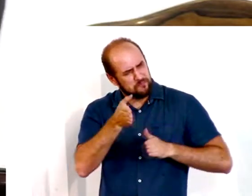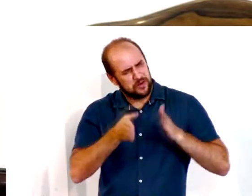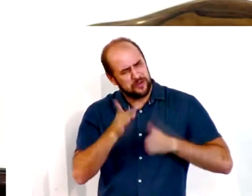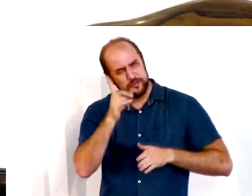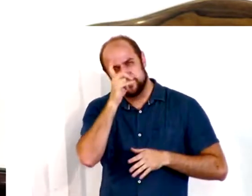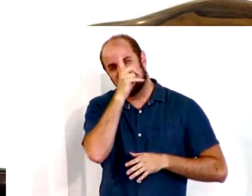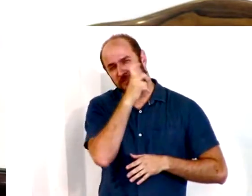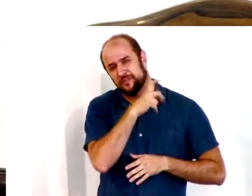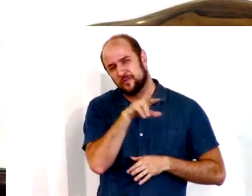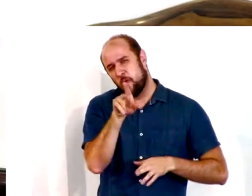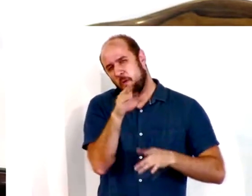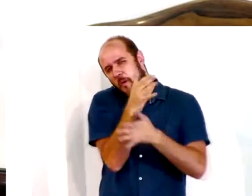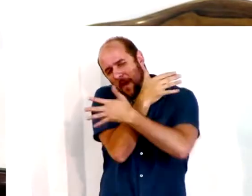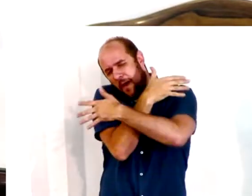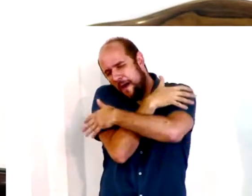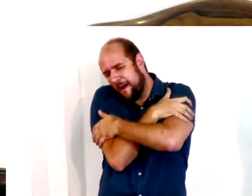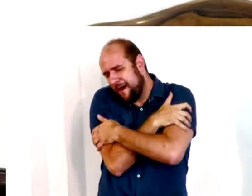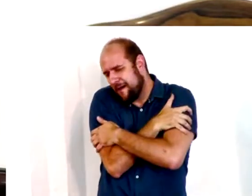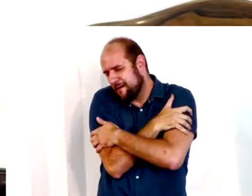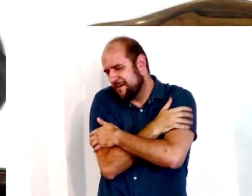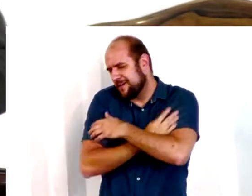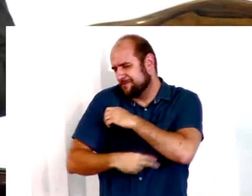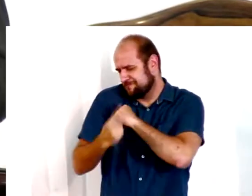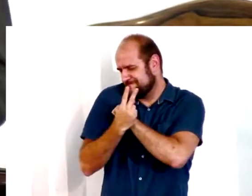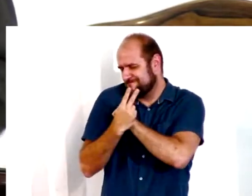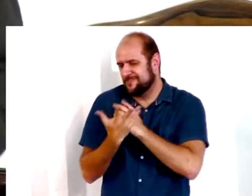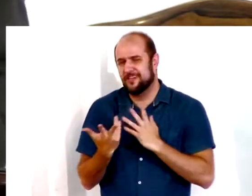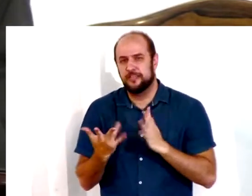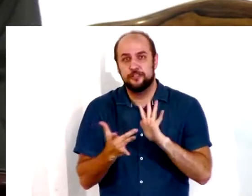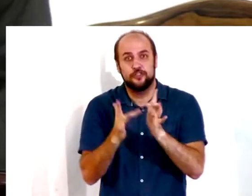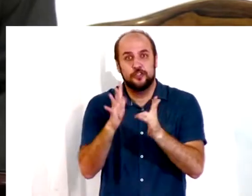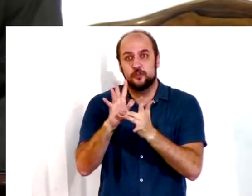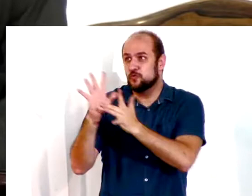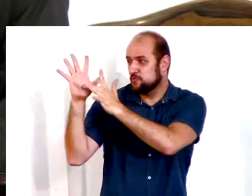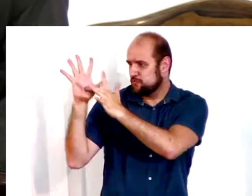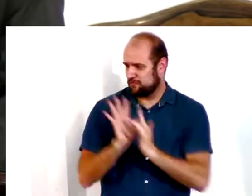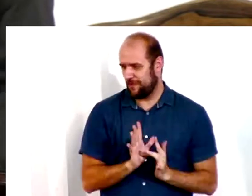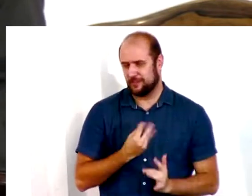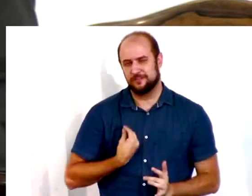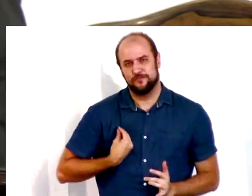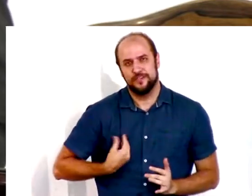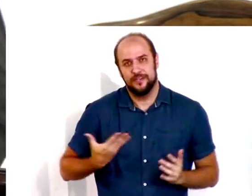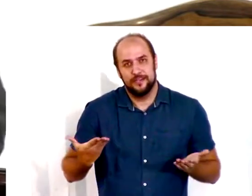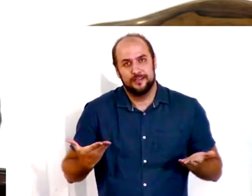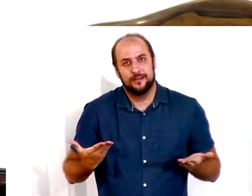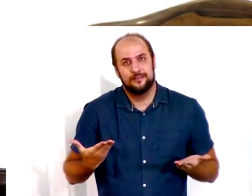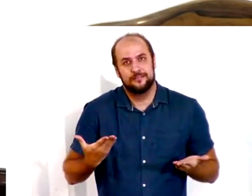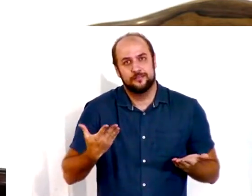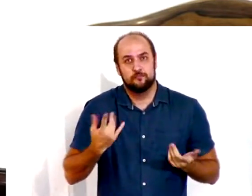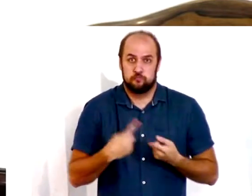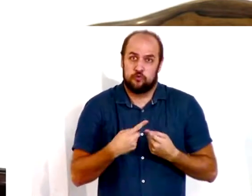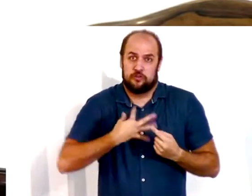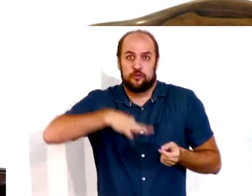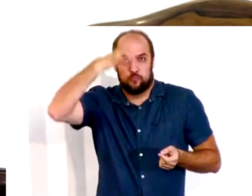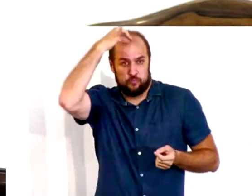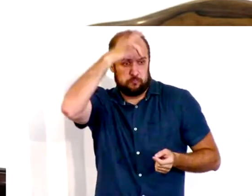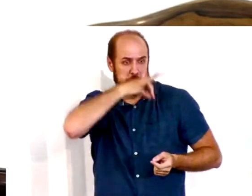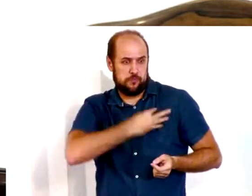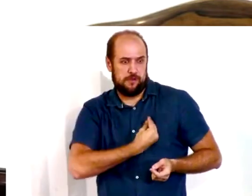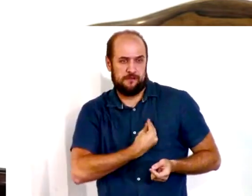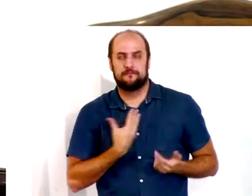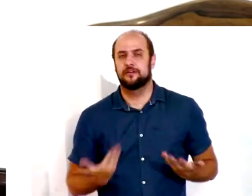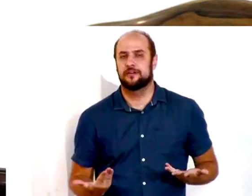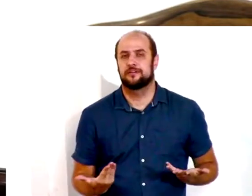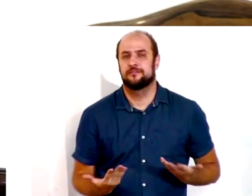Ele nos abraça, Ele está conosco. Cristo está conosco através do Espírito Santo.